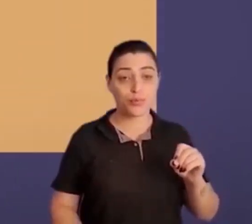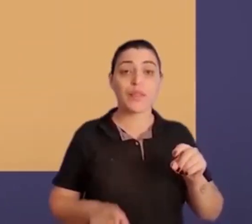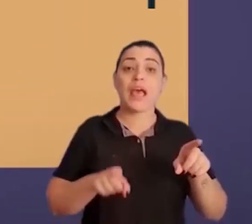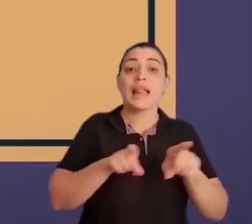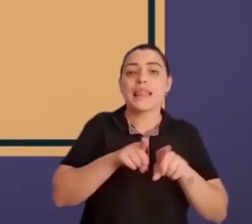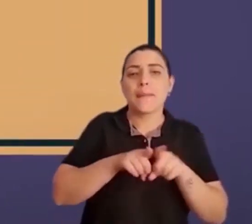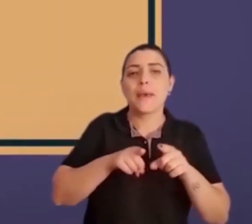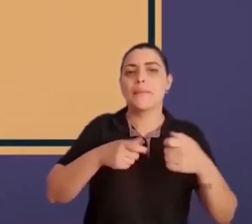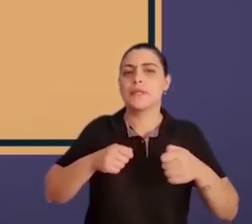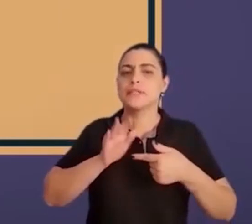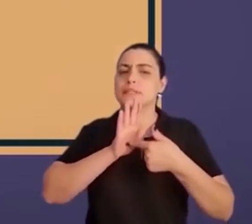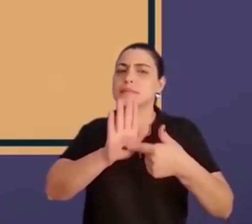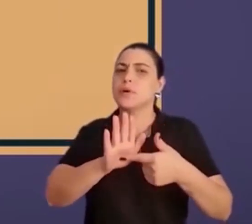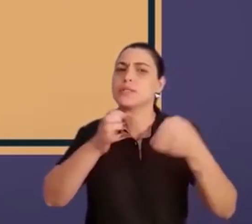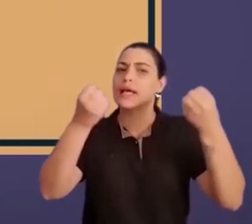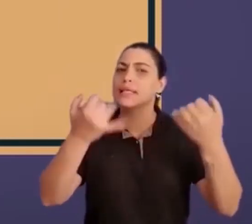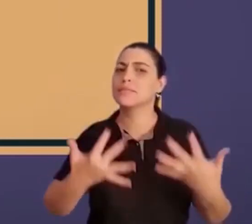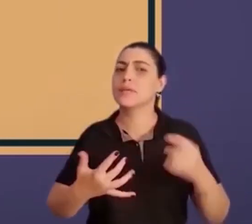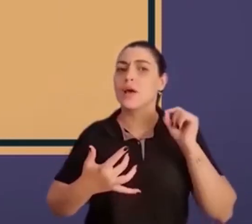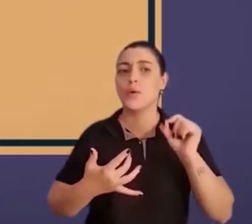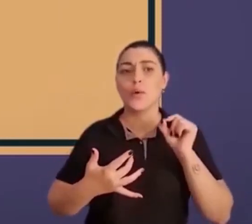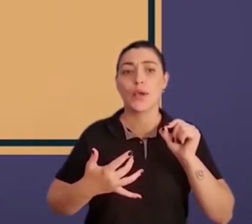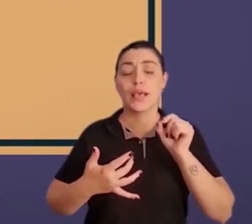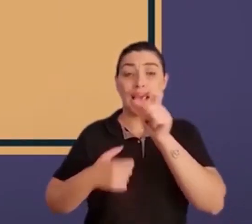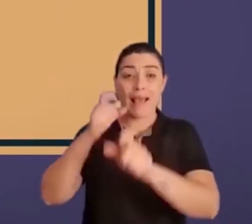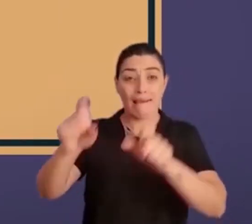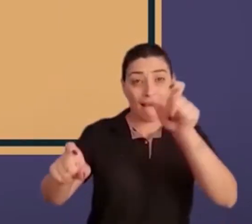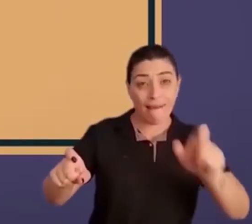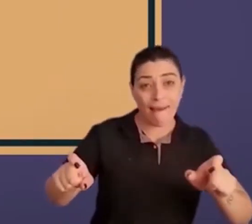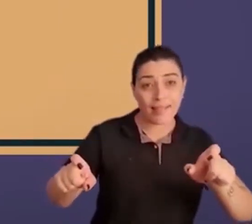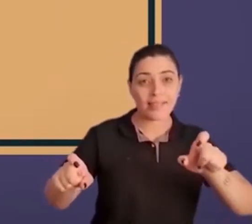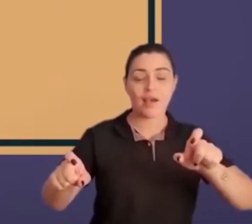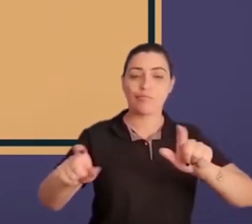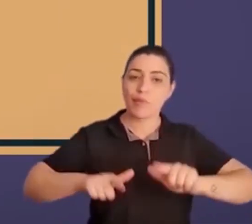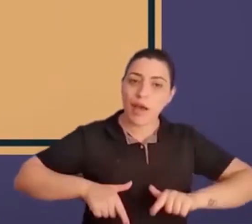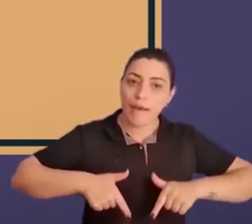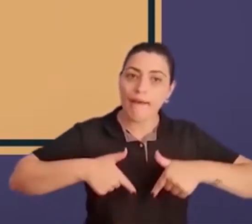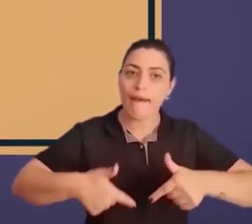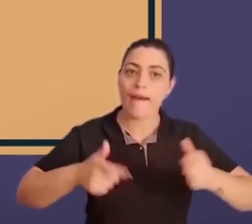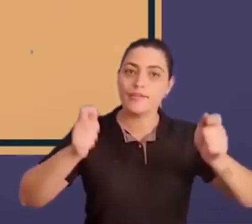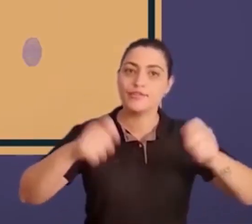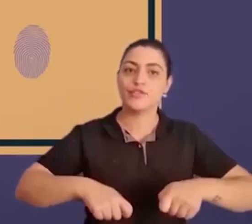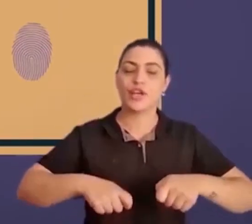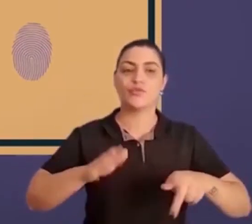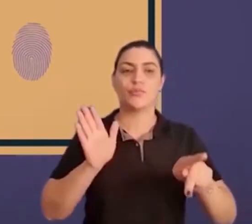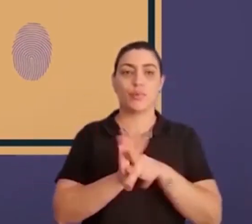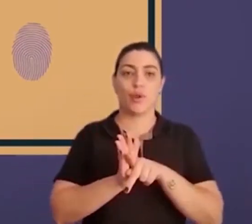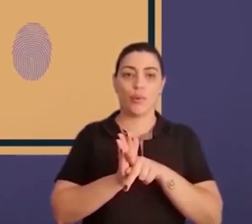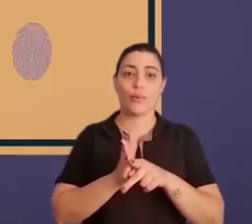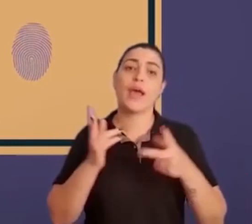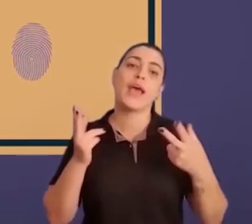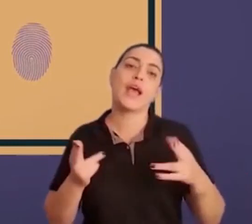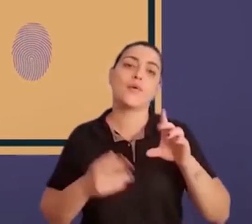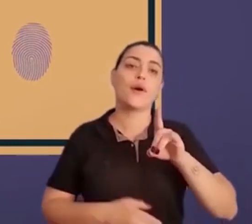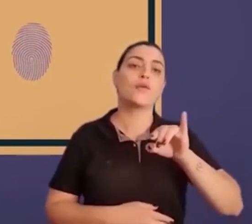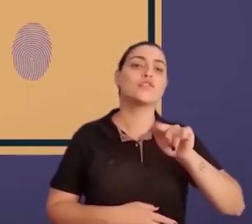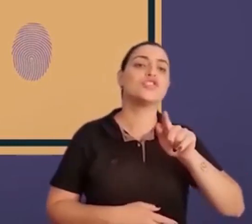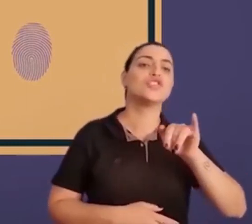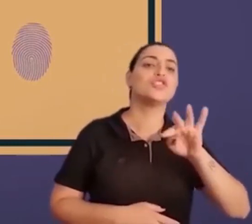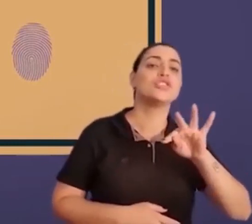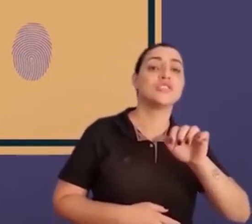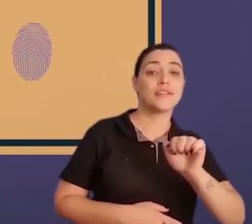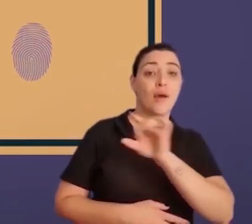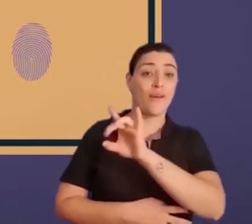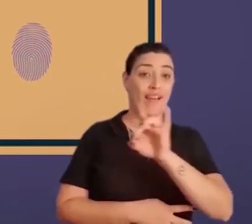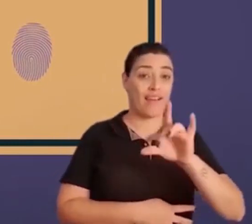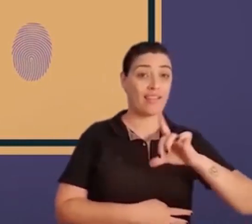que a reação do organismo à doença é muito individual. Os mecanismos dos sistemas imunológicos são como impressões digitais.